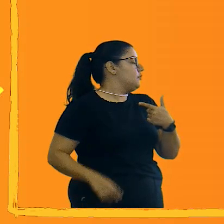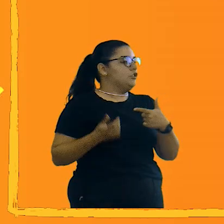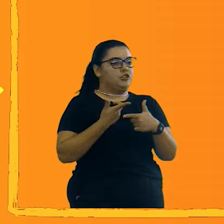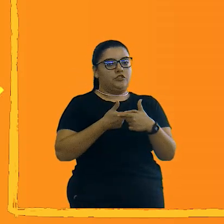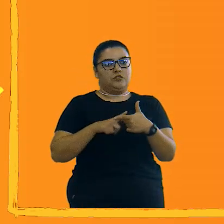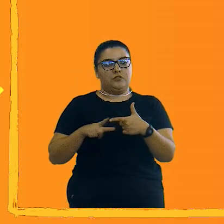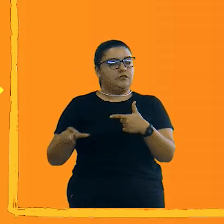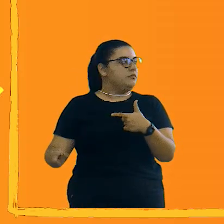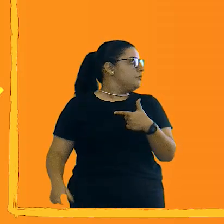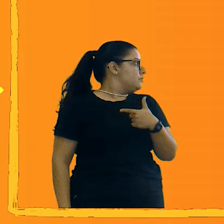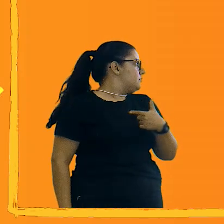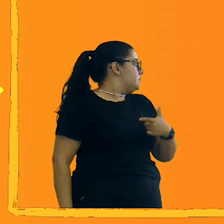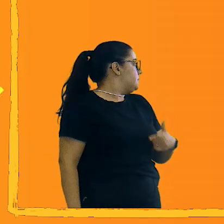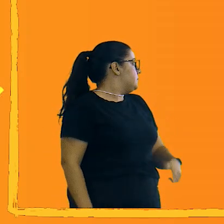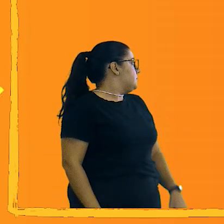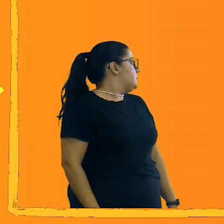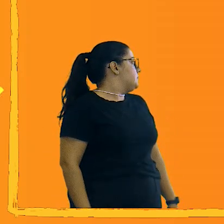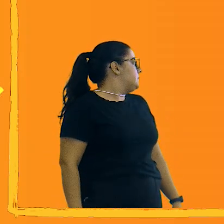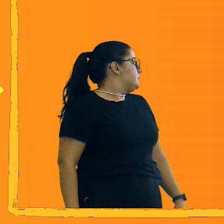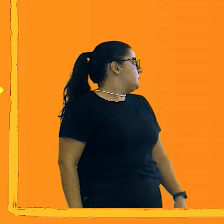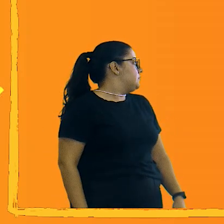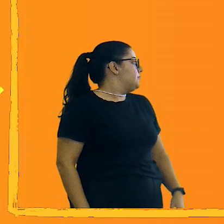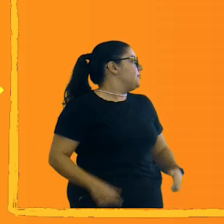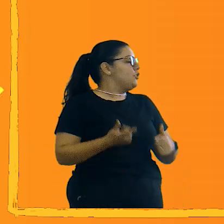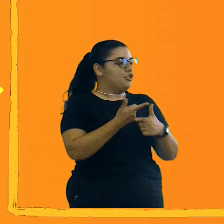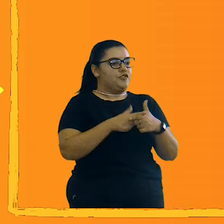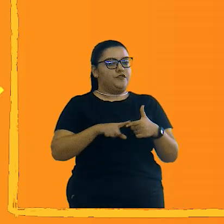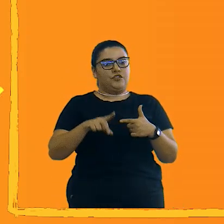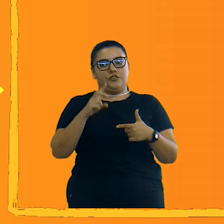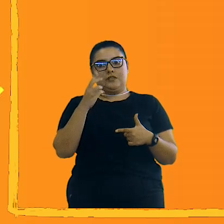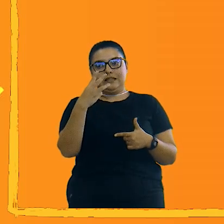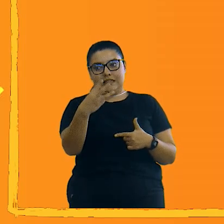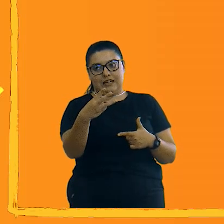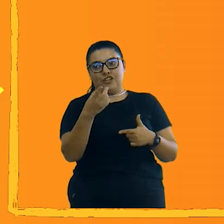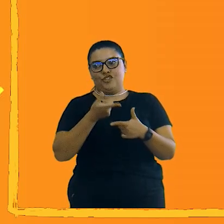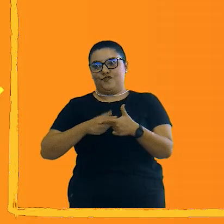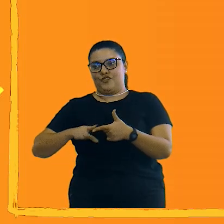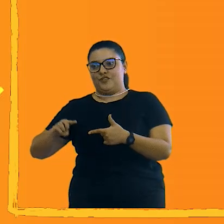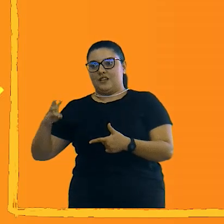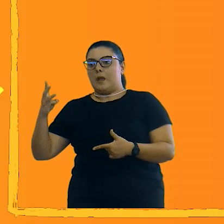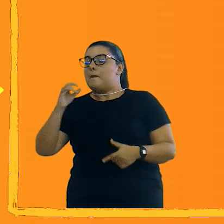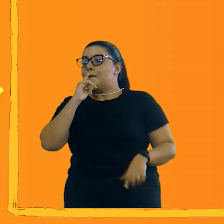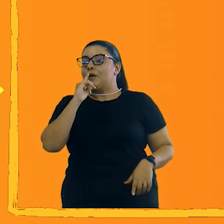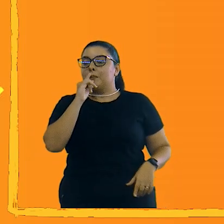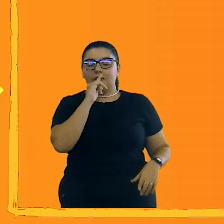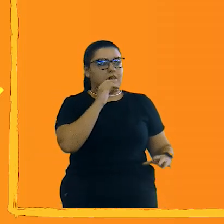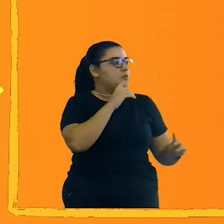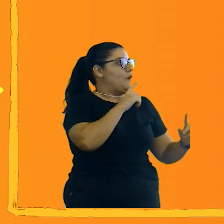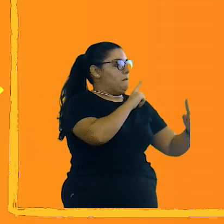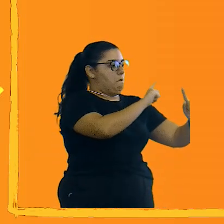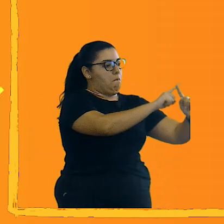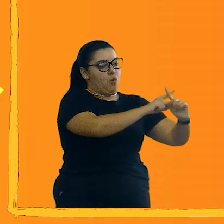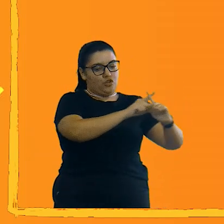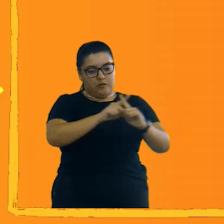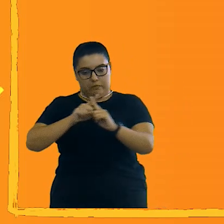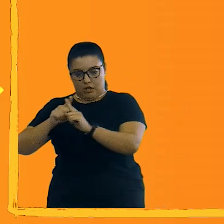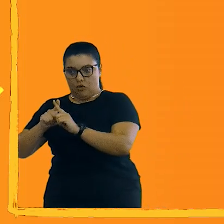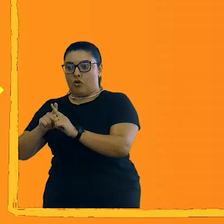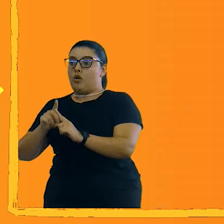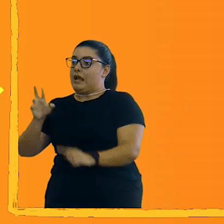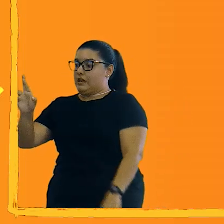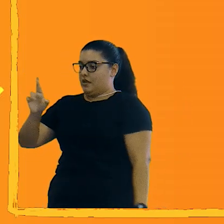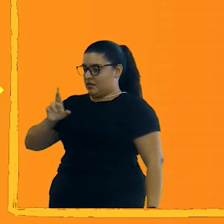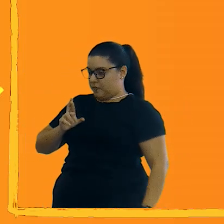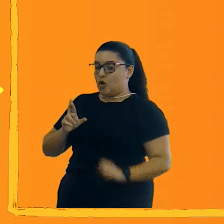para 2 dá 21 42 di para 3 dá 14 42 di 7 dá